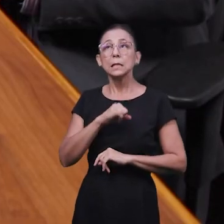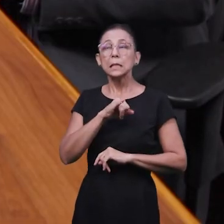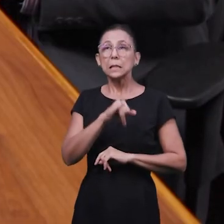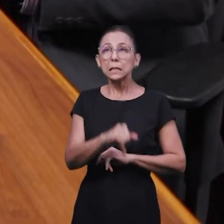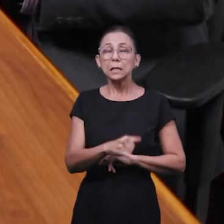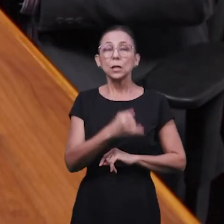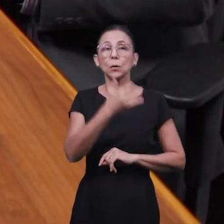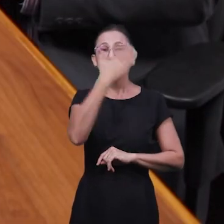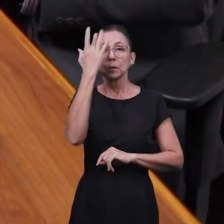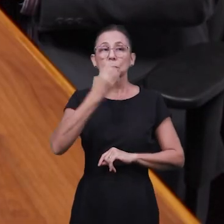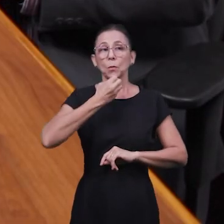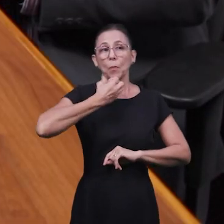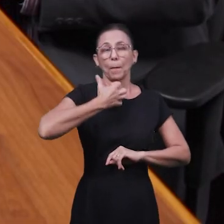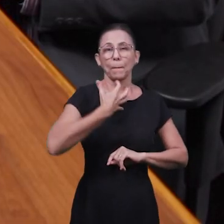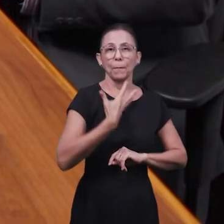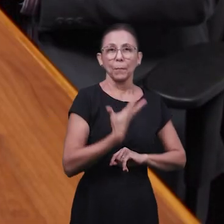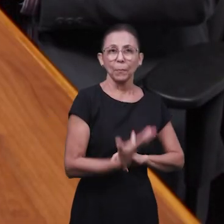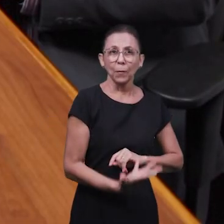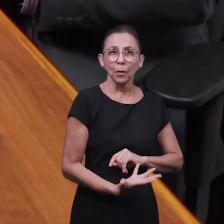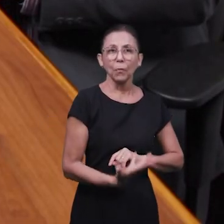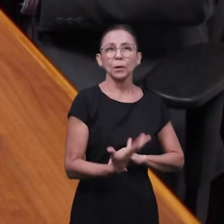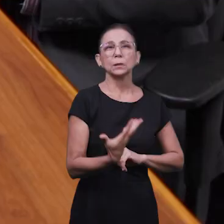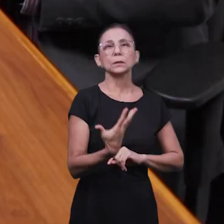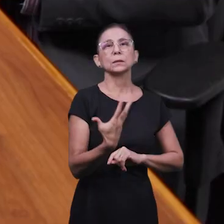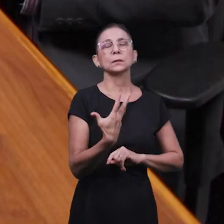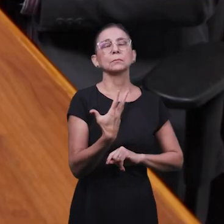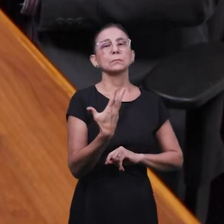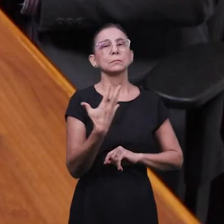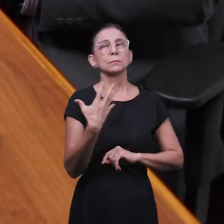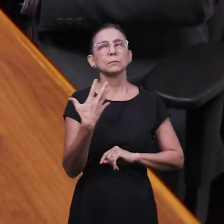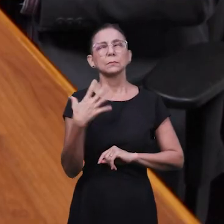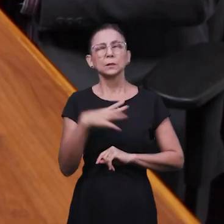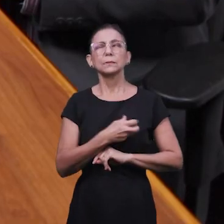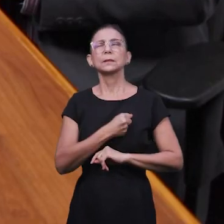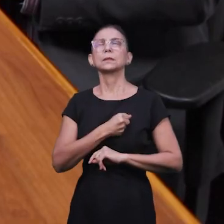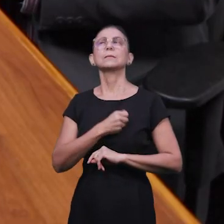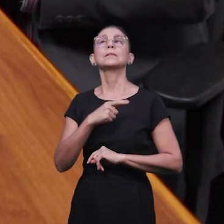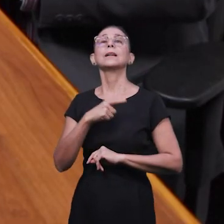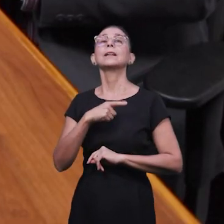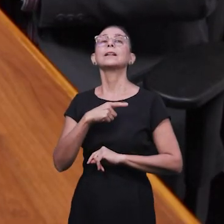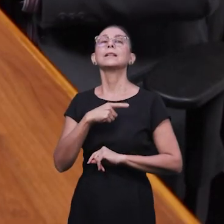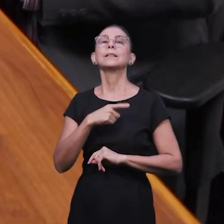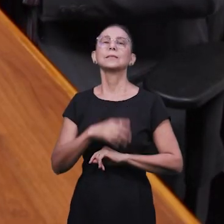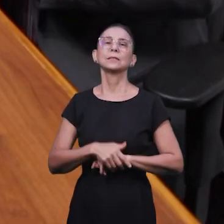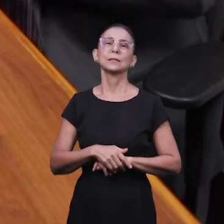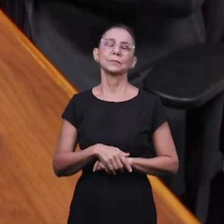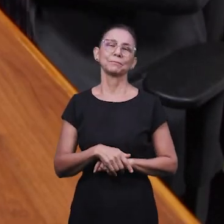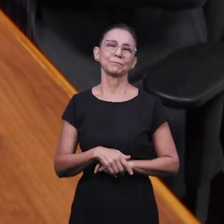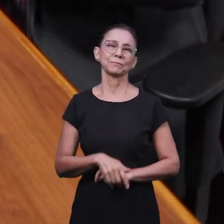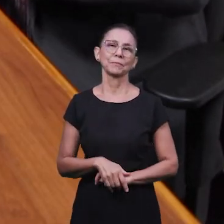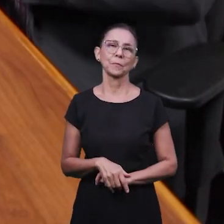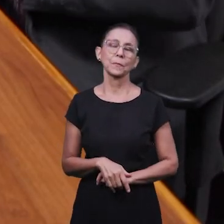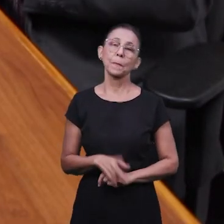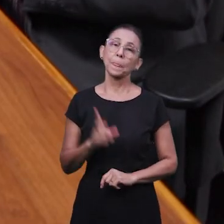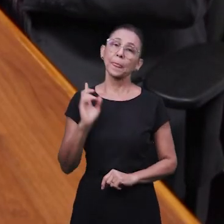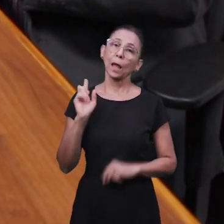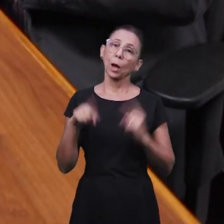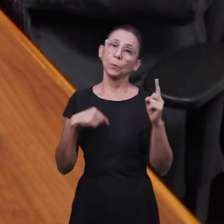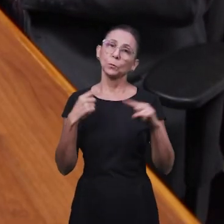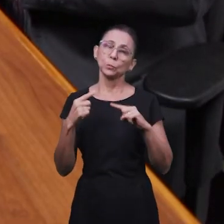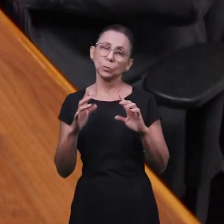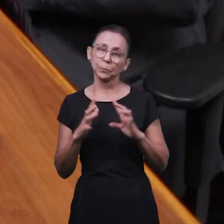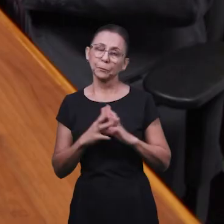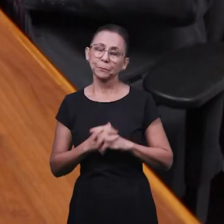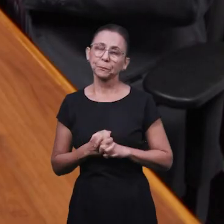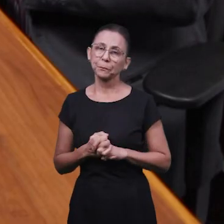salvação. E a igreja passa a viver esse tipo de experiência durante todo esse período. Bom, aí a gente,